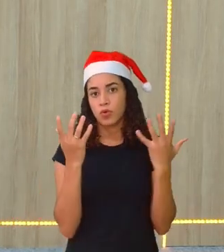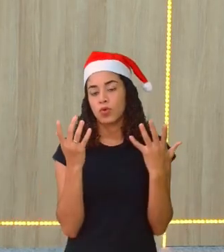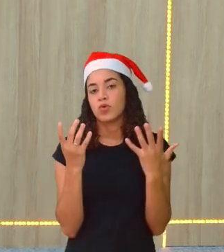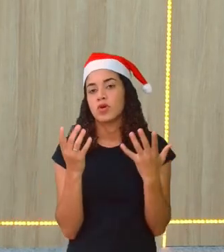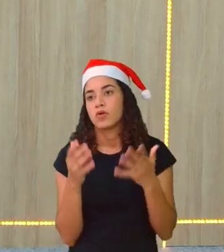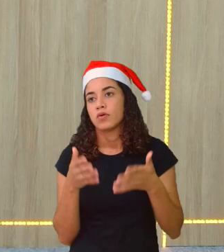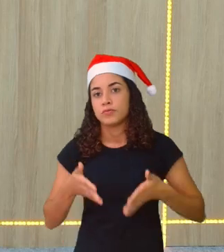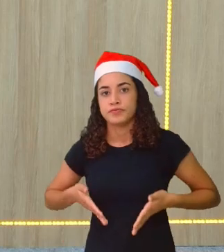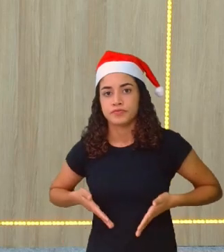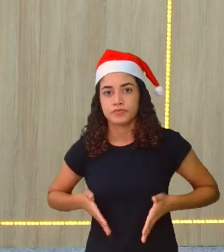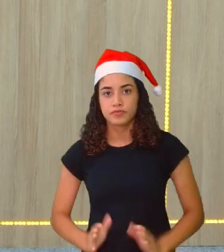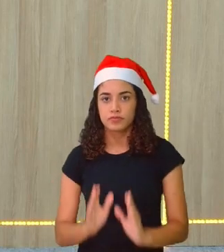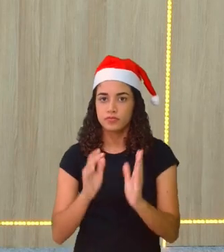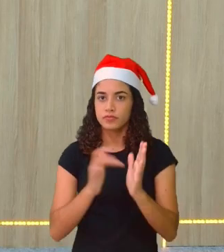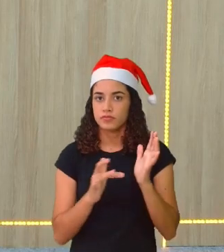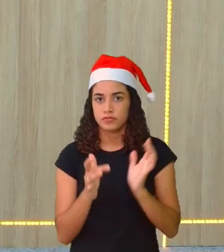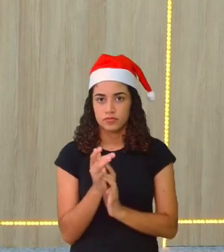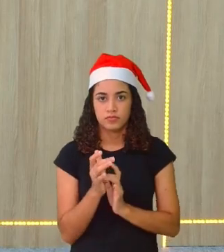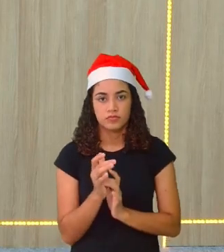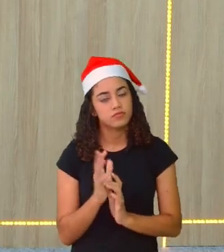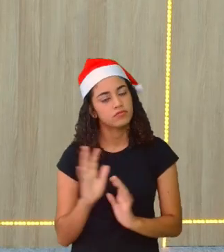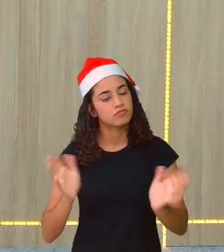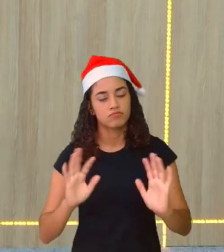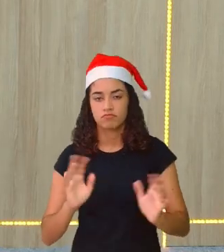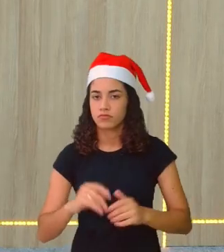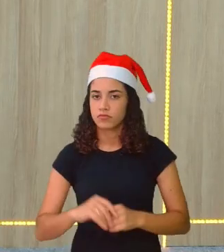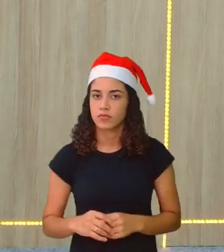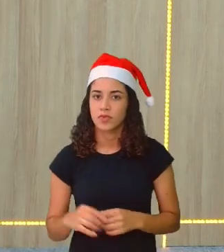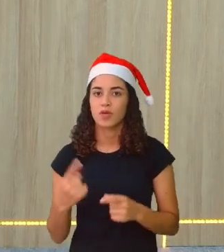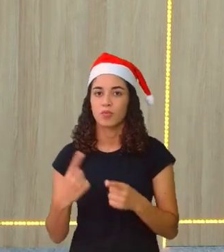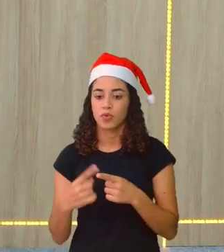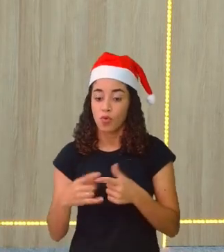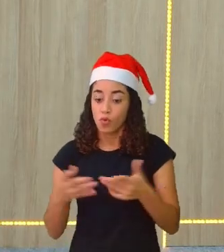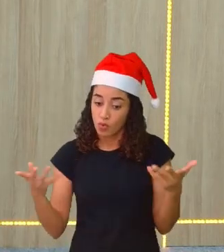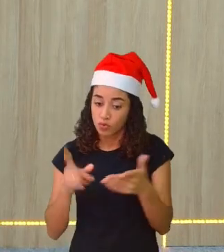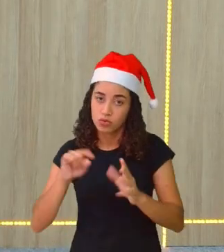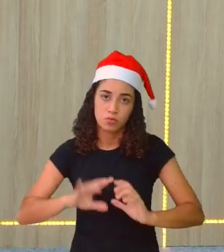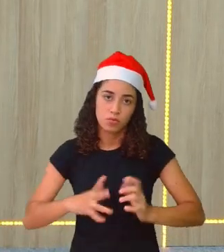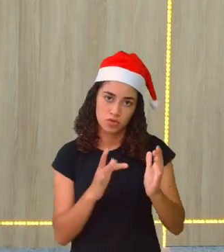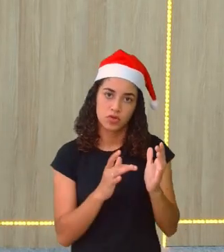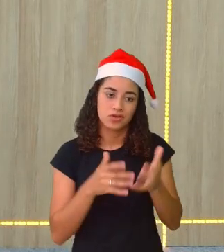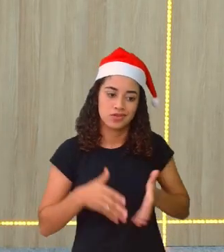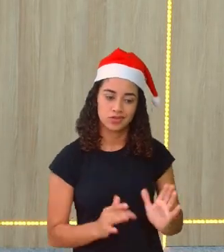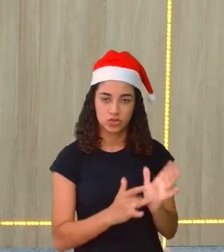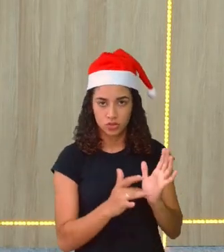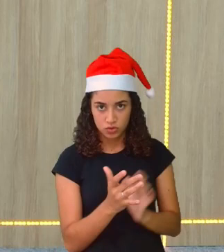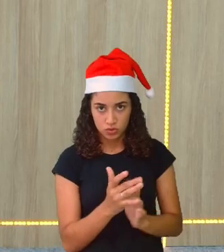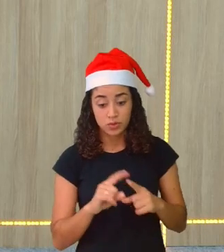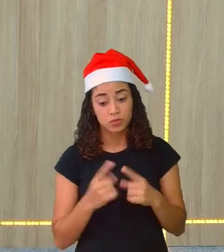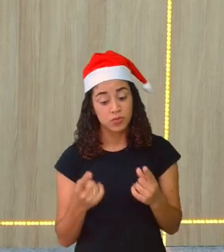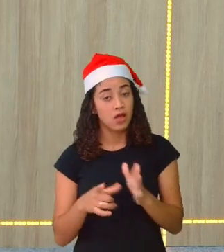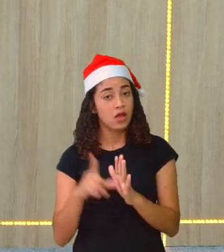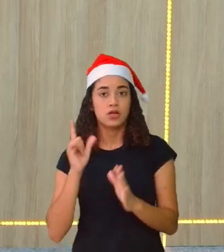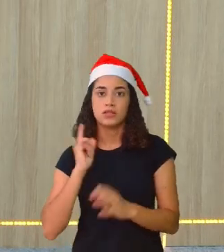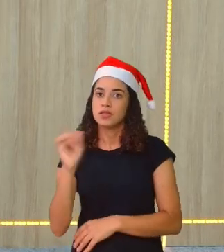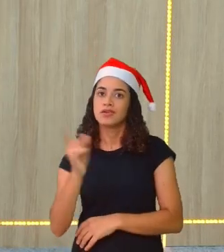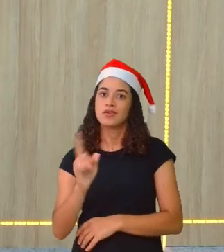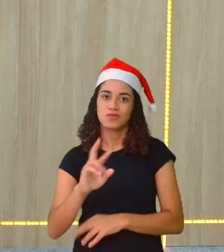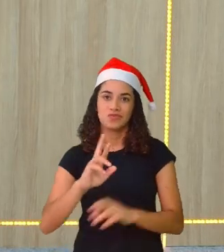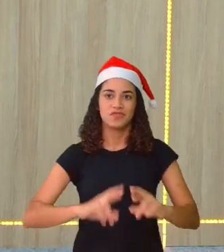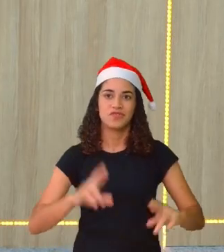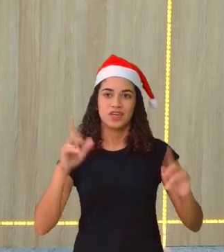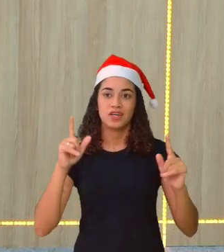aí o nascimento de Cristo, né? Que é o que o cristianismo comemora hoje. Mas era utilizada para comemorar,